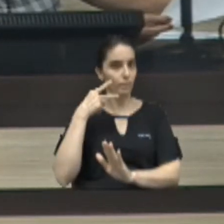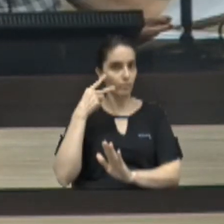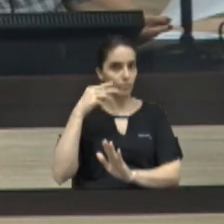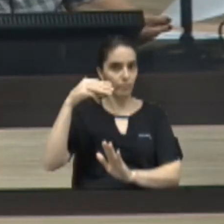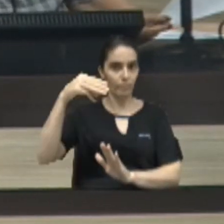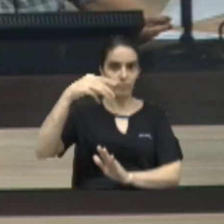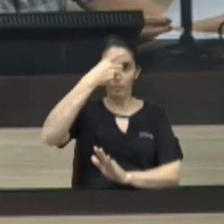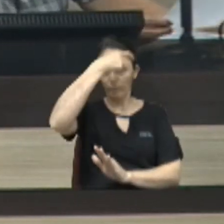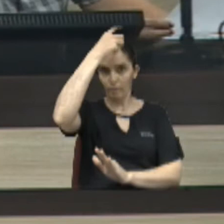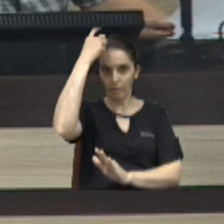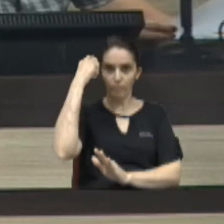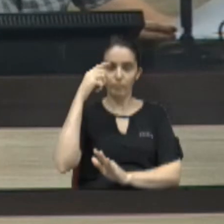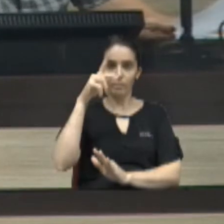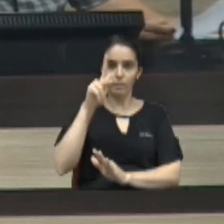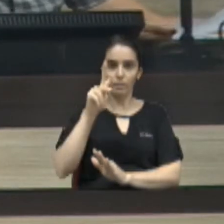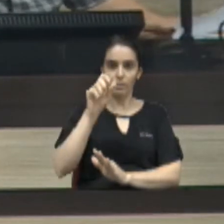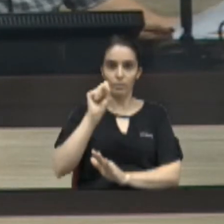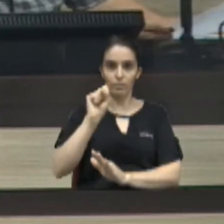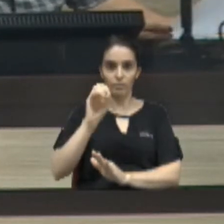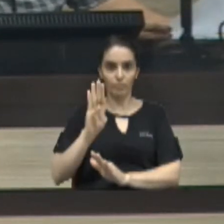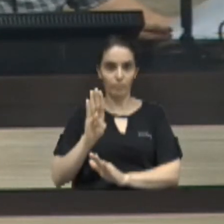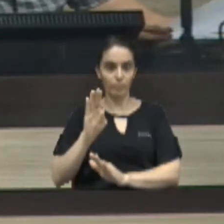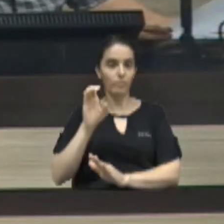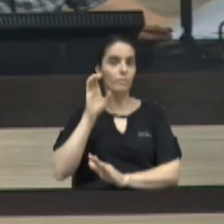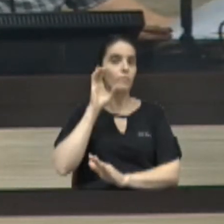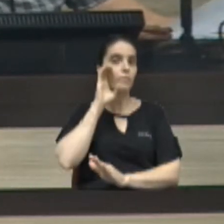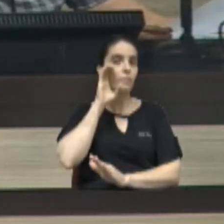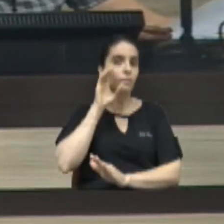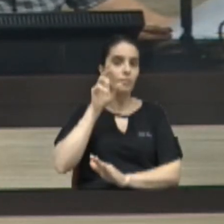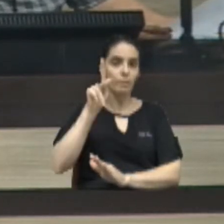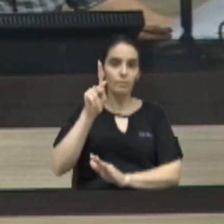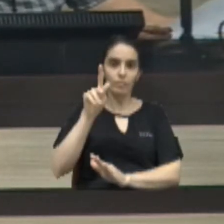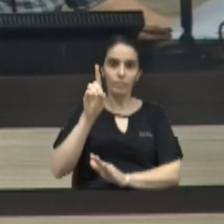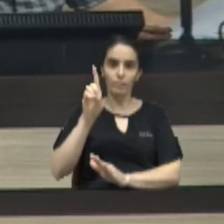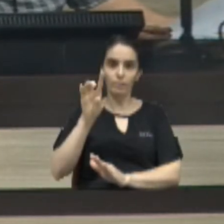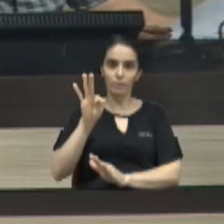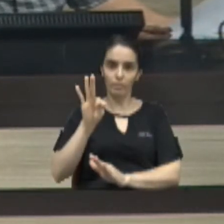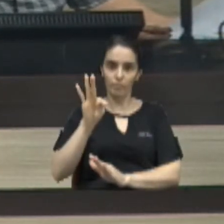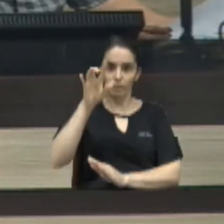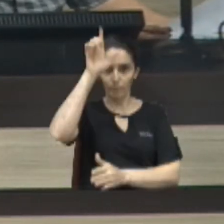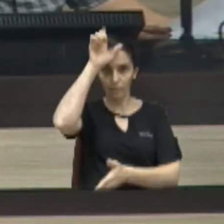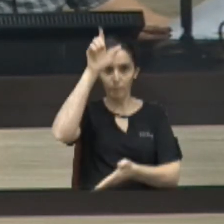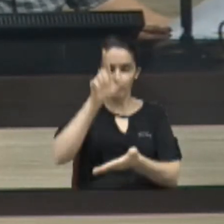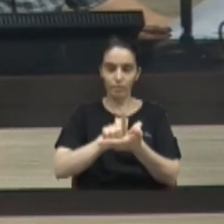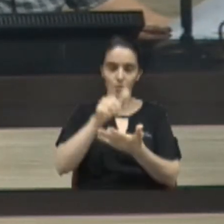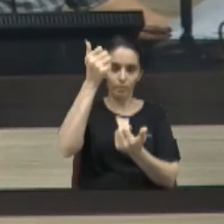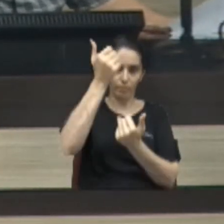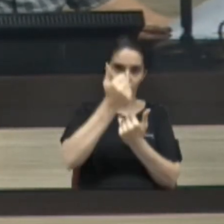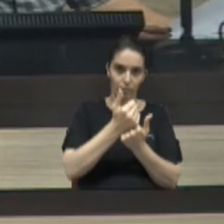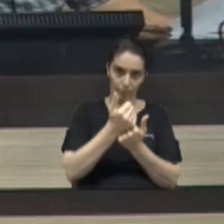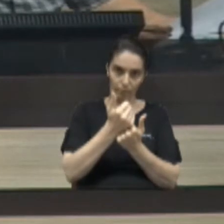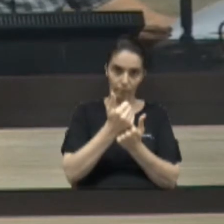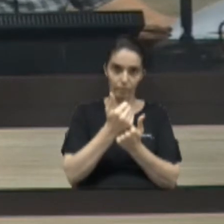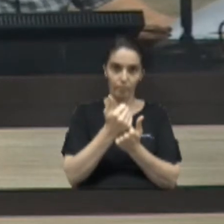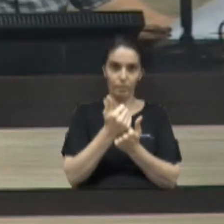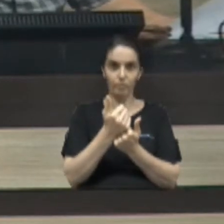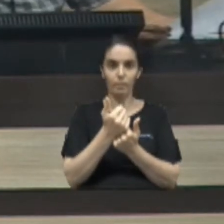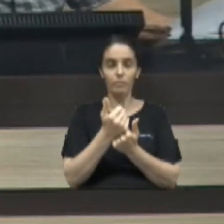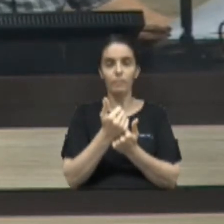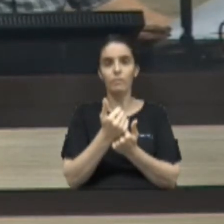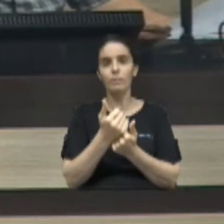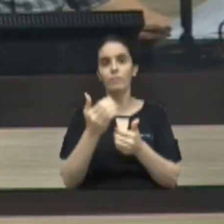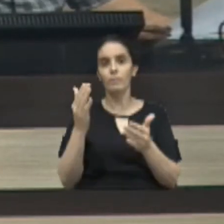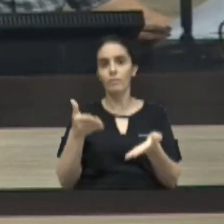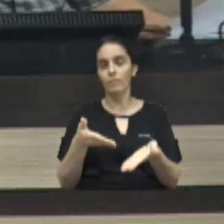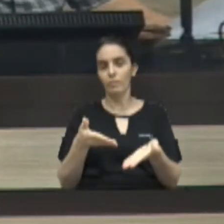Marcos Xavier, PSB, Constância Félix, PDT, líder e vice-líder desse bloco parlamentar a